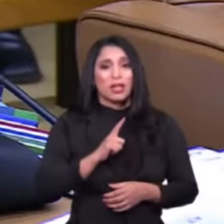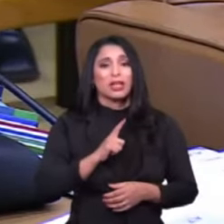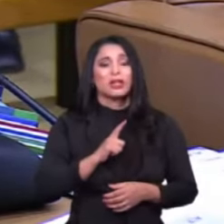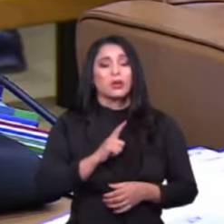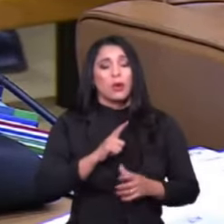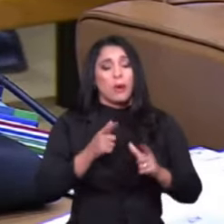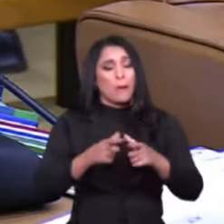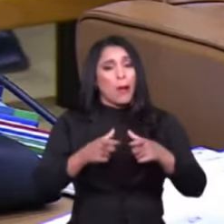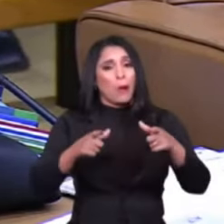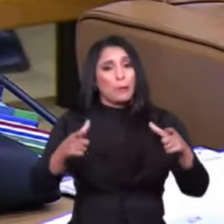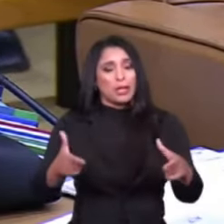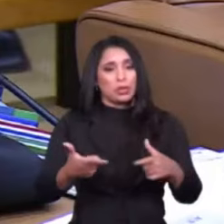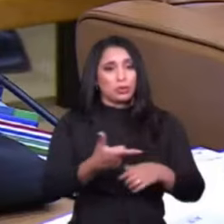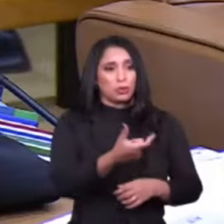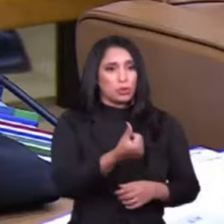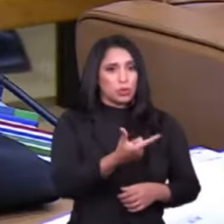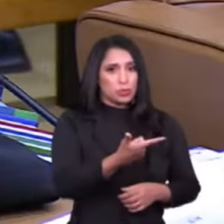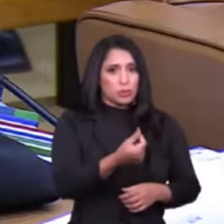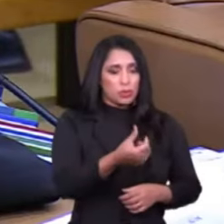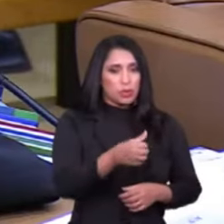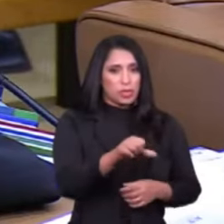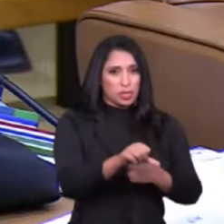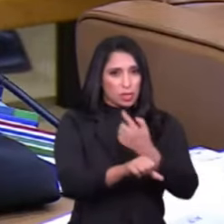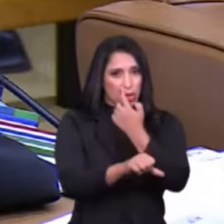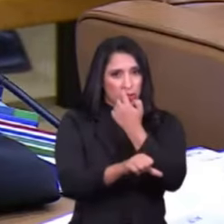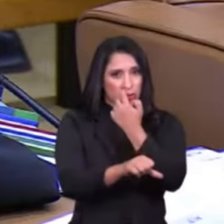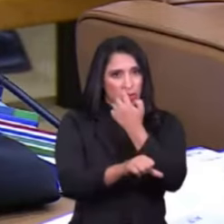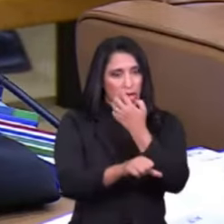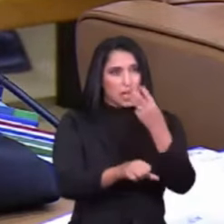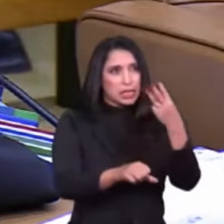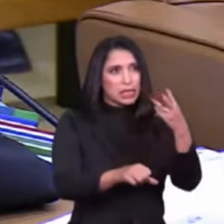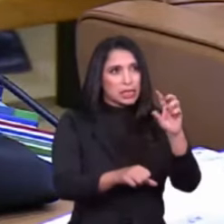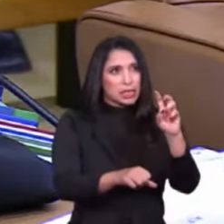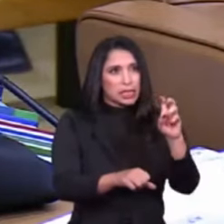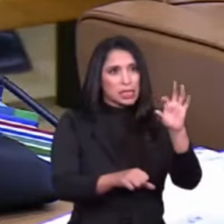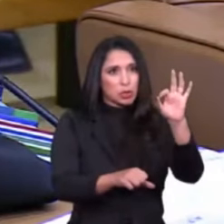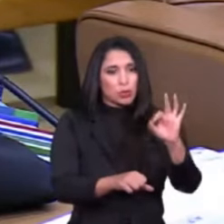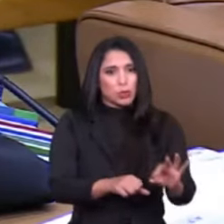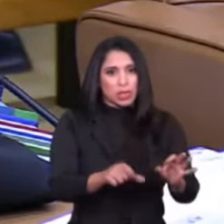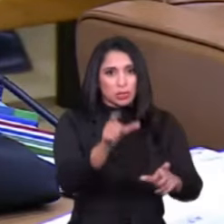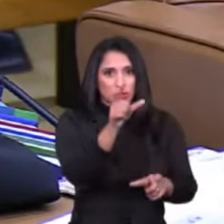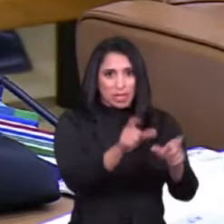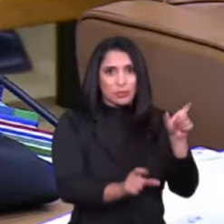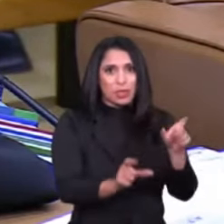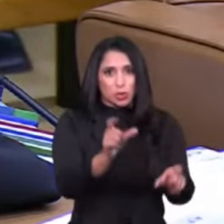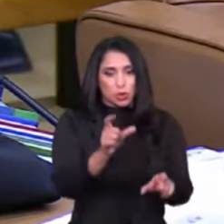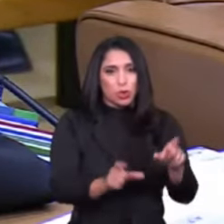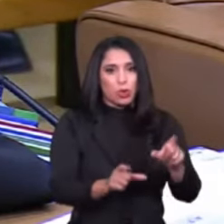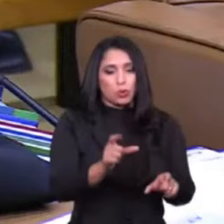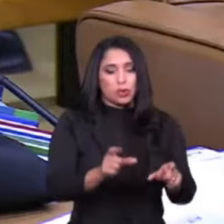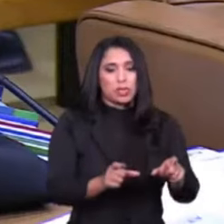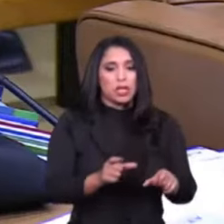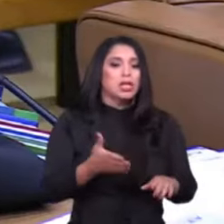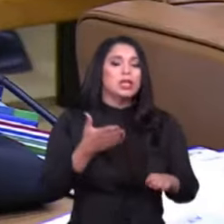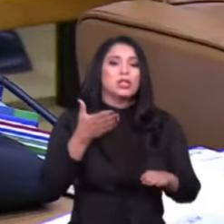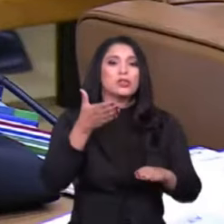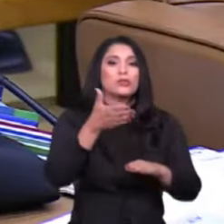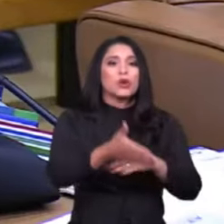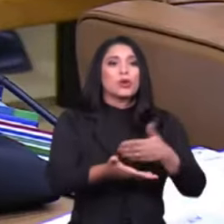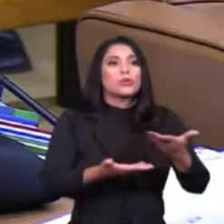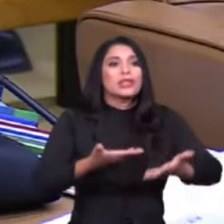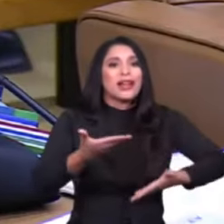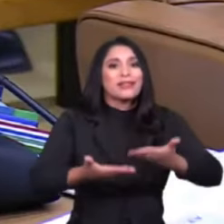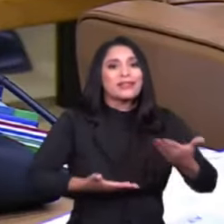Em 2019, cerca de 35% de todas as pessoas que ingressaram em serviços especializados de